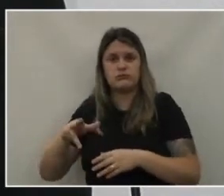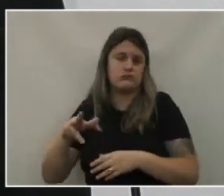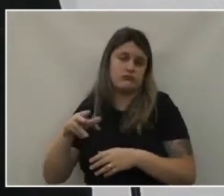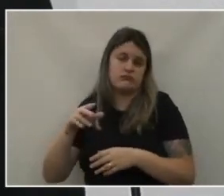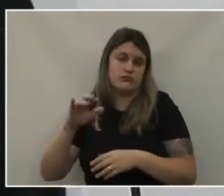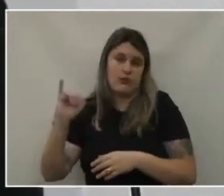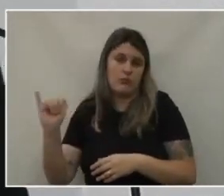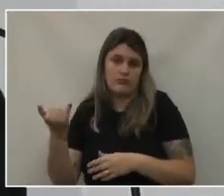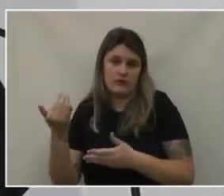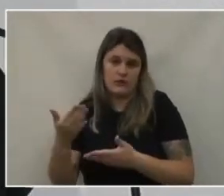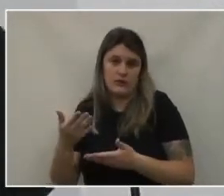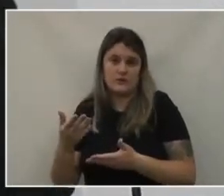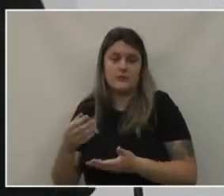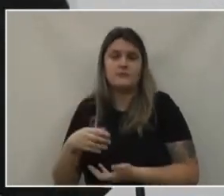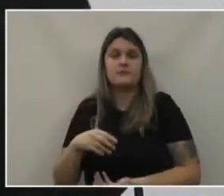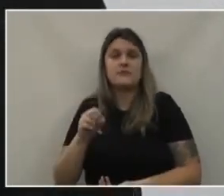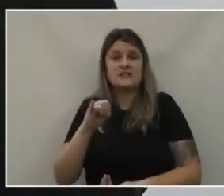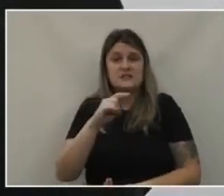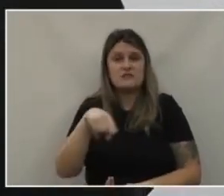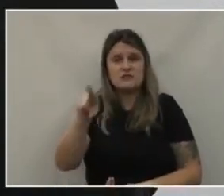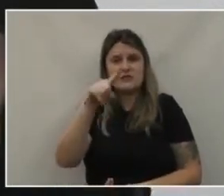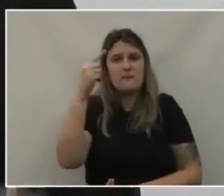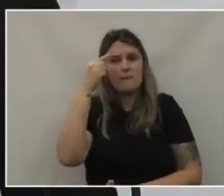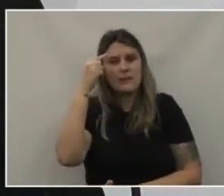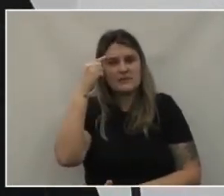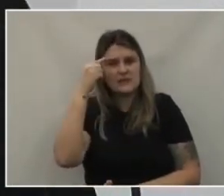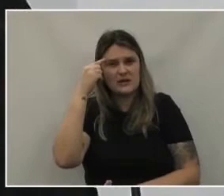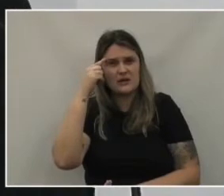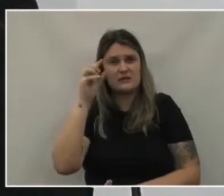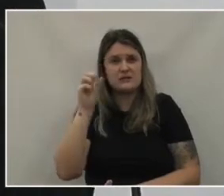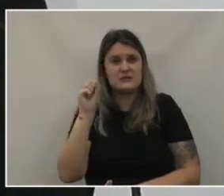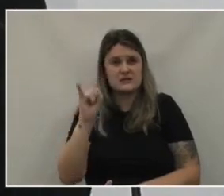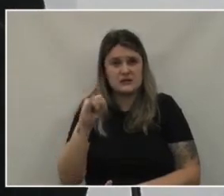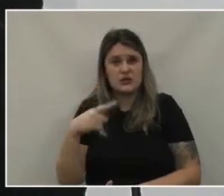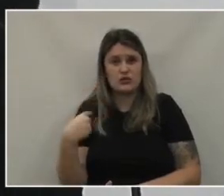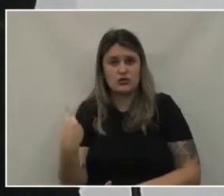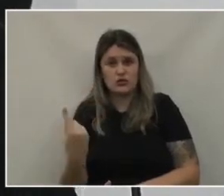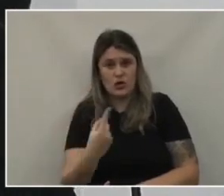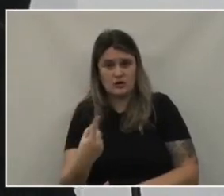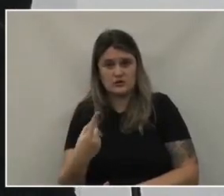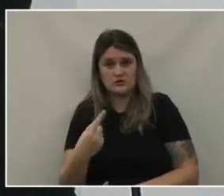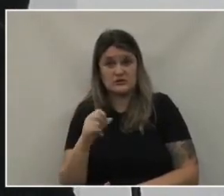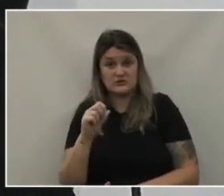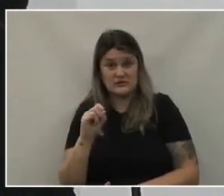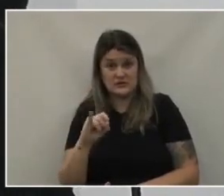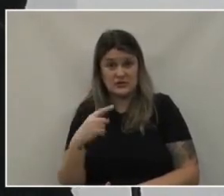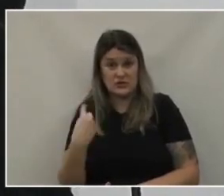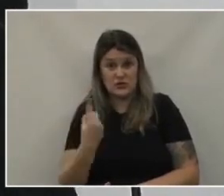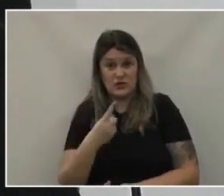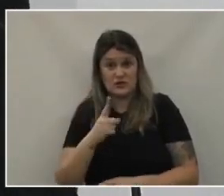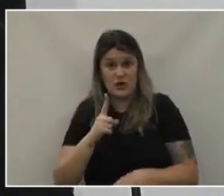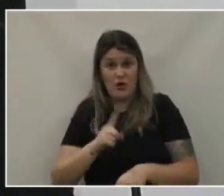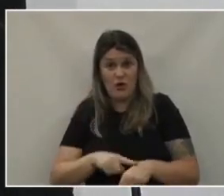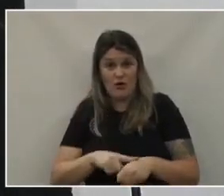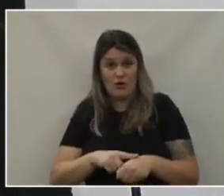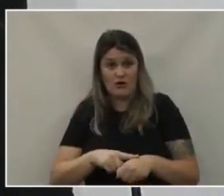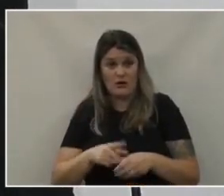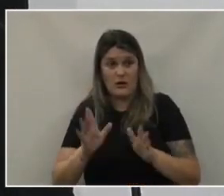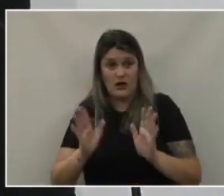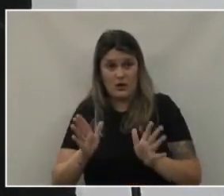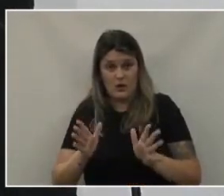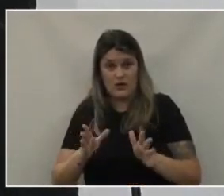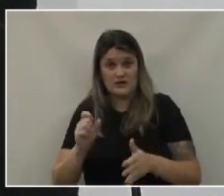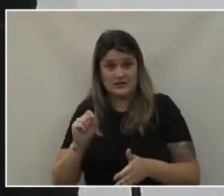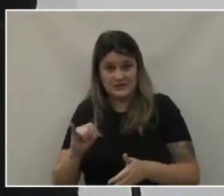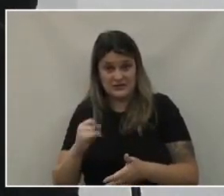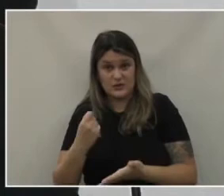beneficiado. Imaginem, senhores, se nós autorizarmos agora, né, se for uma compra,